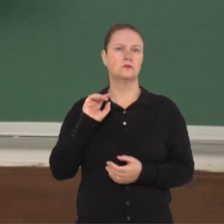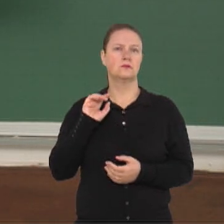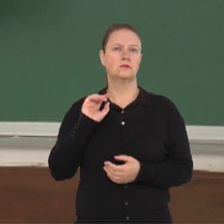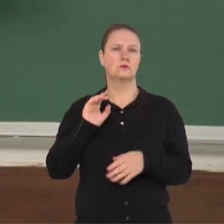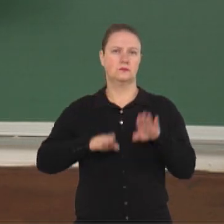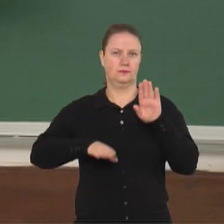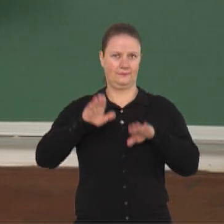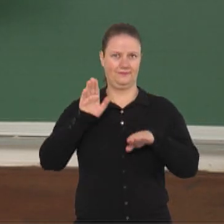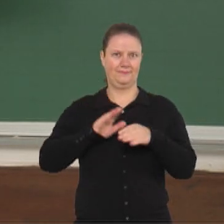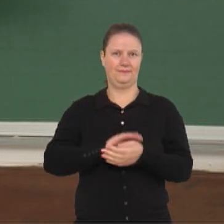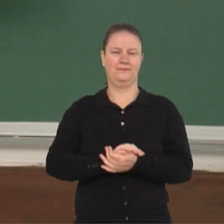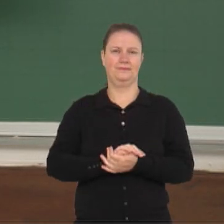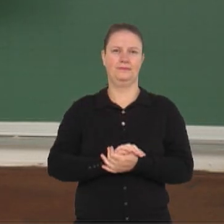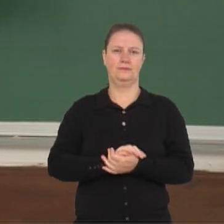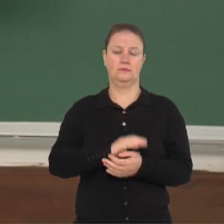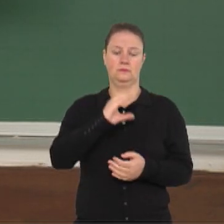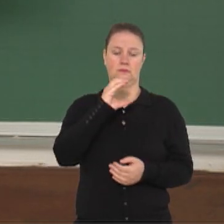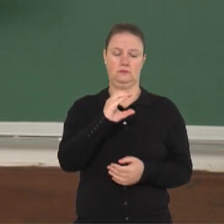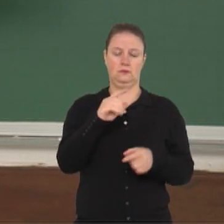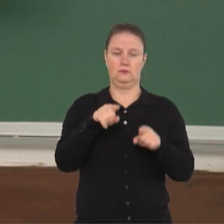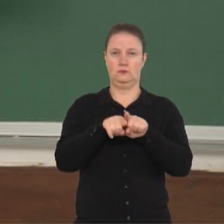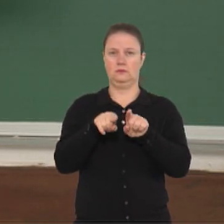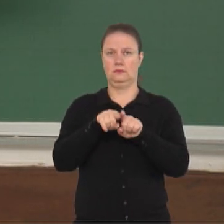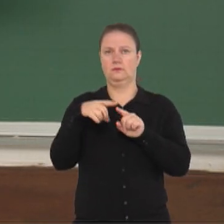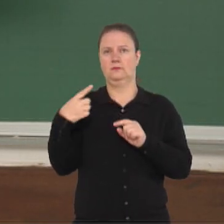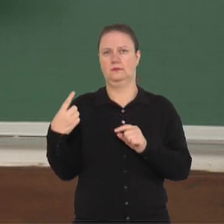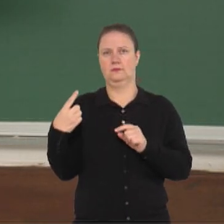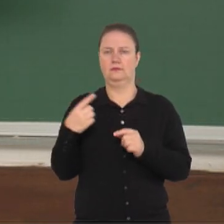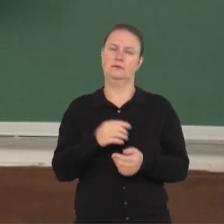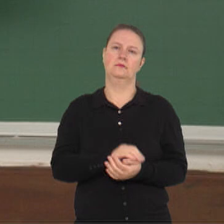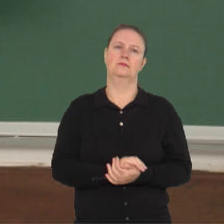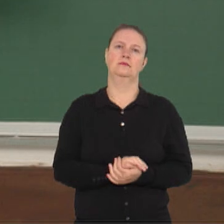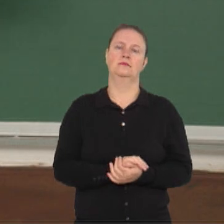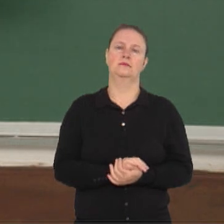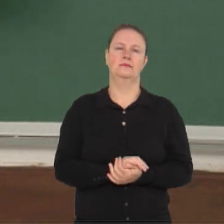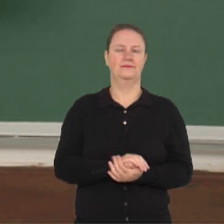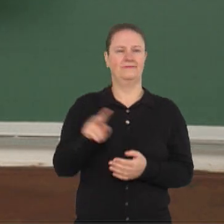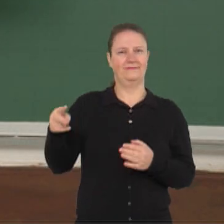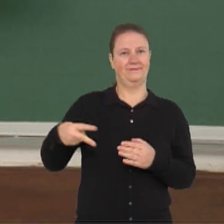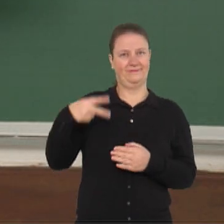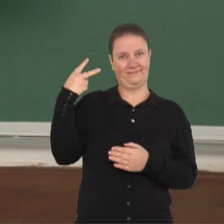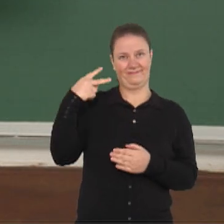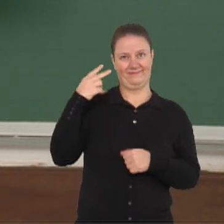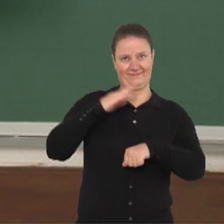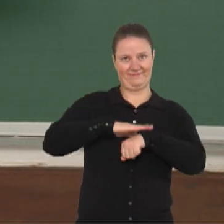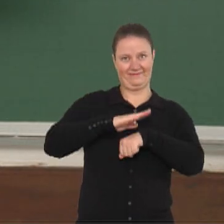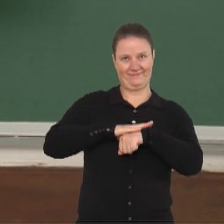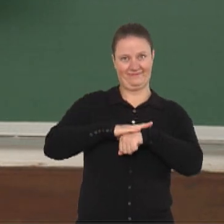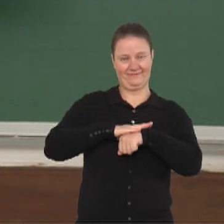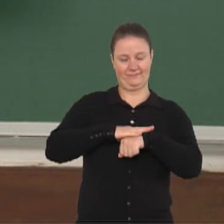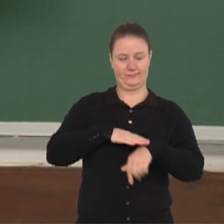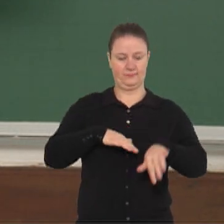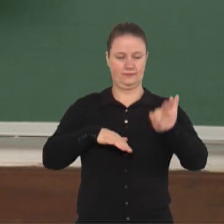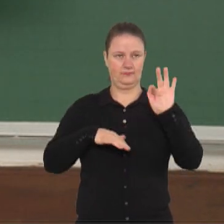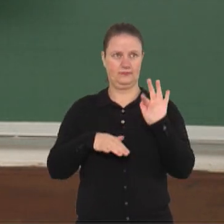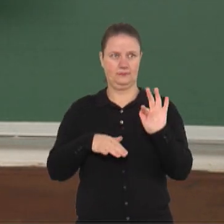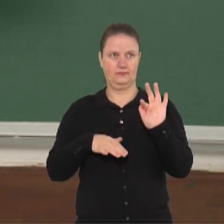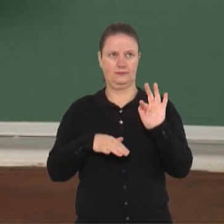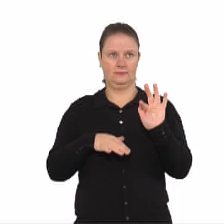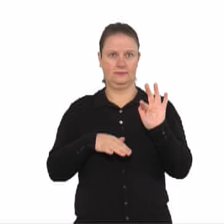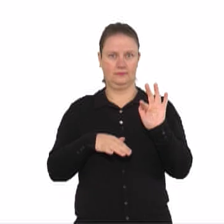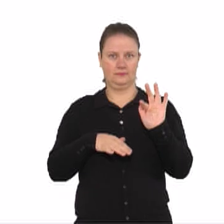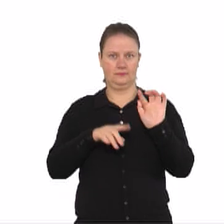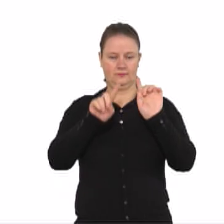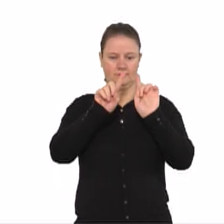na função. Então, c igual a 1. Vamos ver a segunda função. f de t